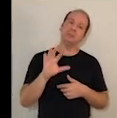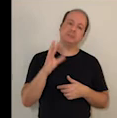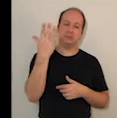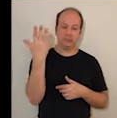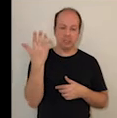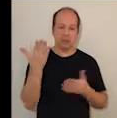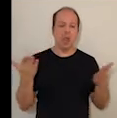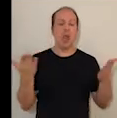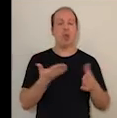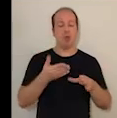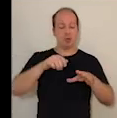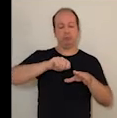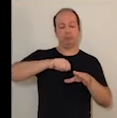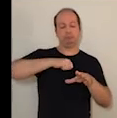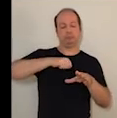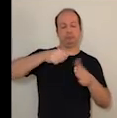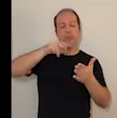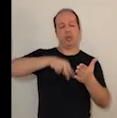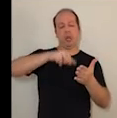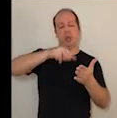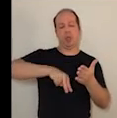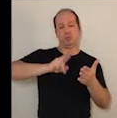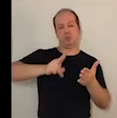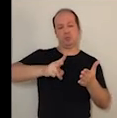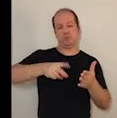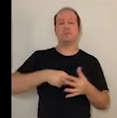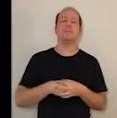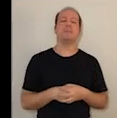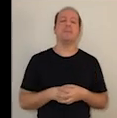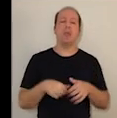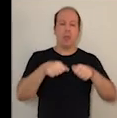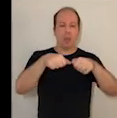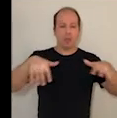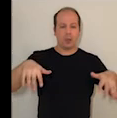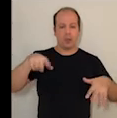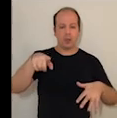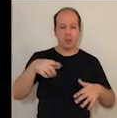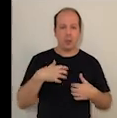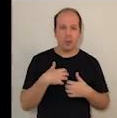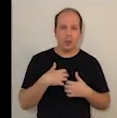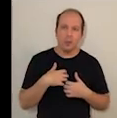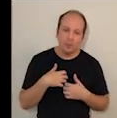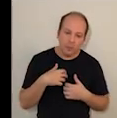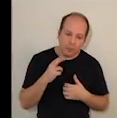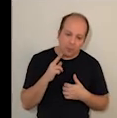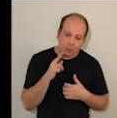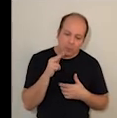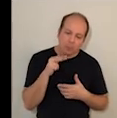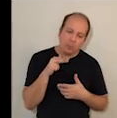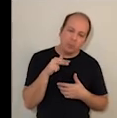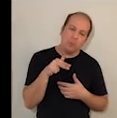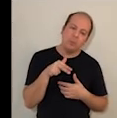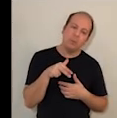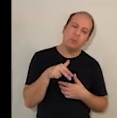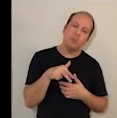Assim sendo, vou quebrar o lacre e proceder à leitura. Atrás da cortina, Volpone levanta-se e